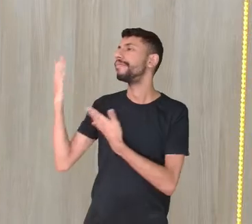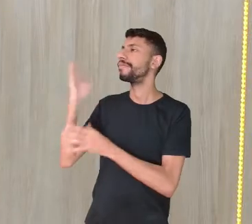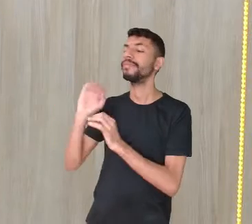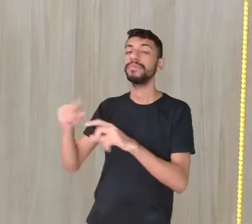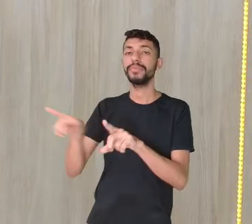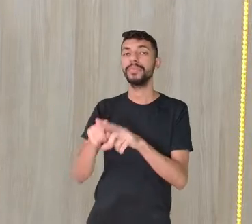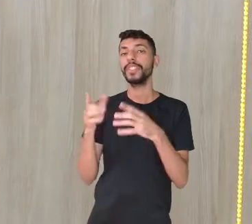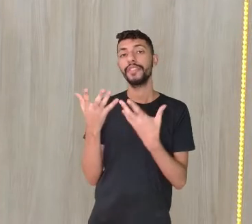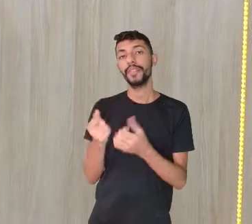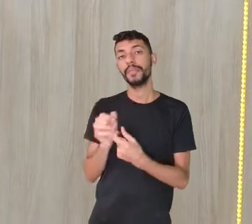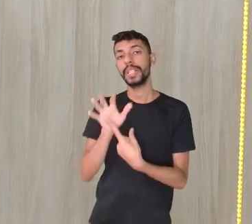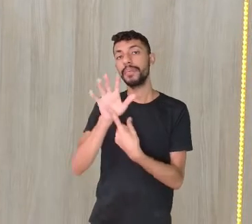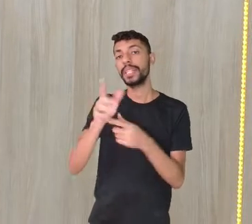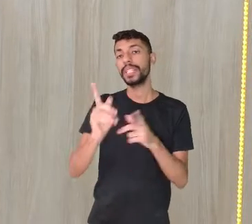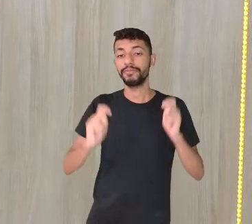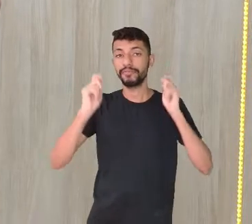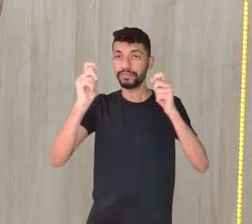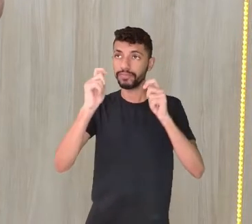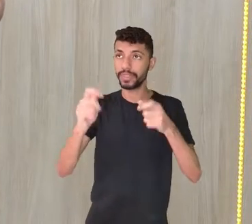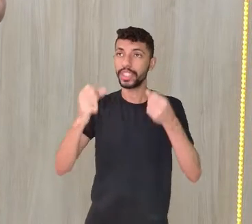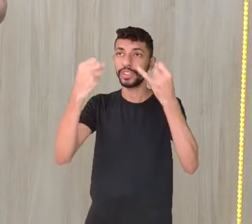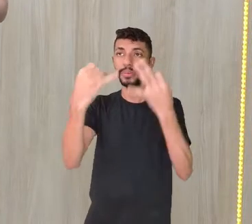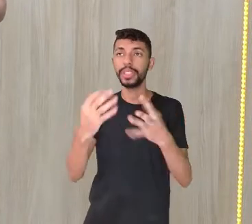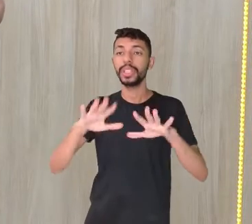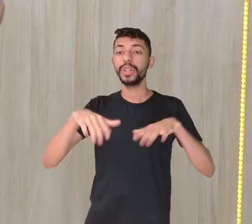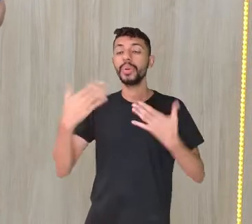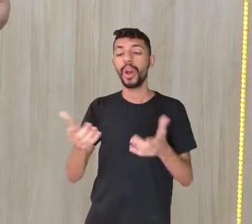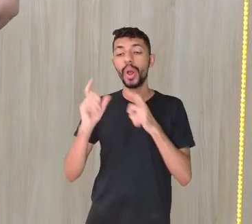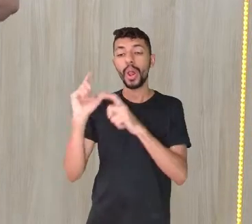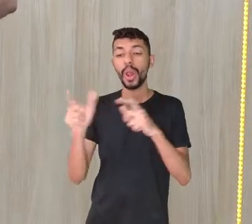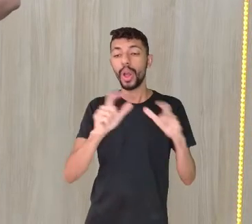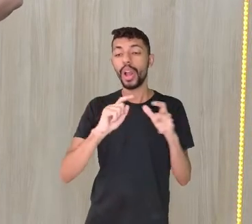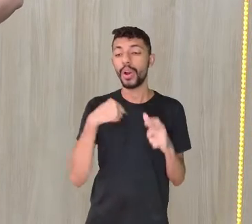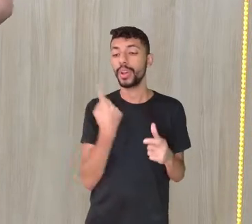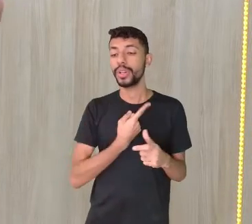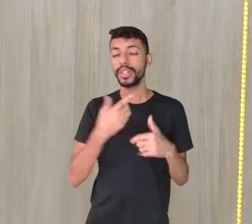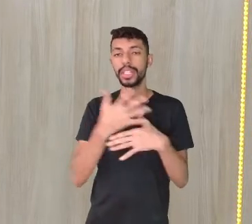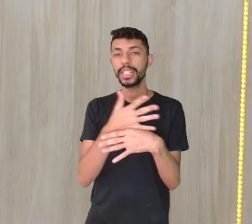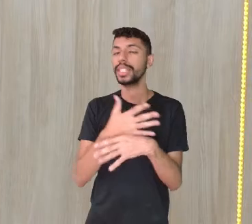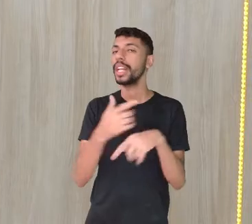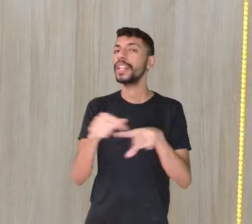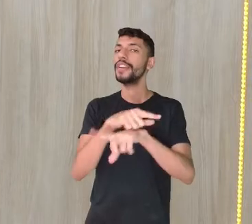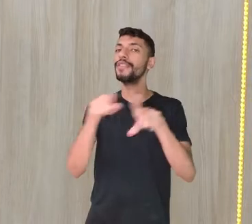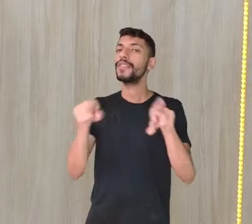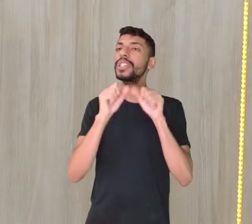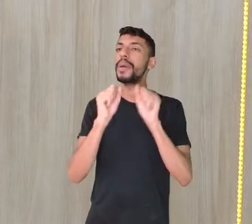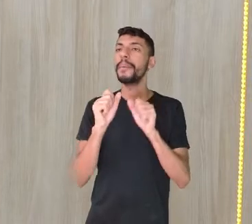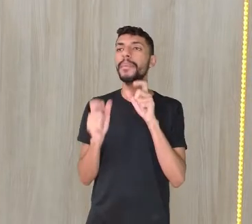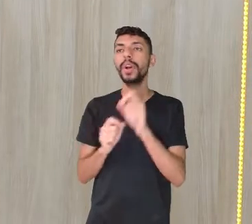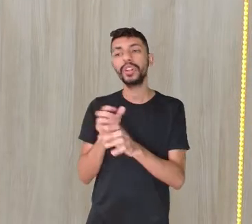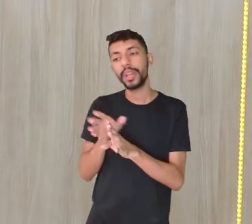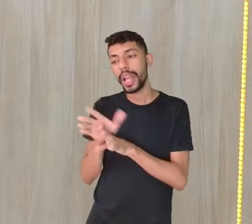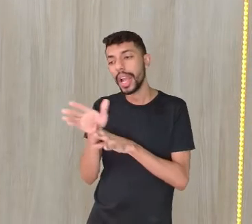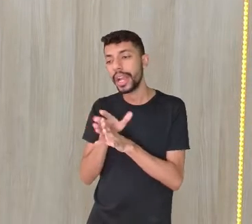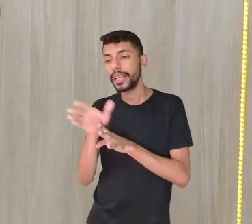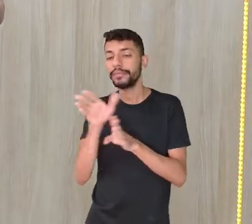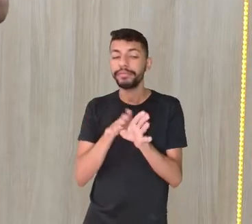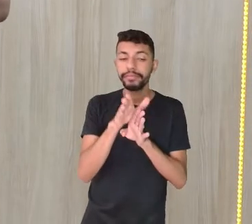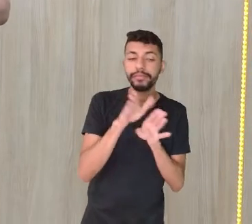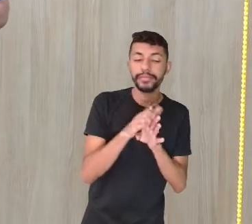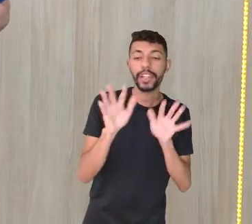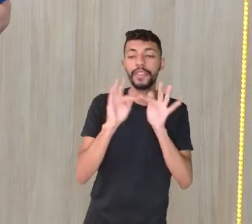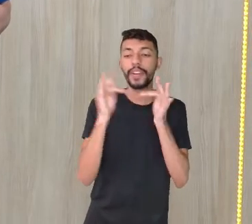as campanhas também dizendo quais são os locais aqui na nossa cidade que vocês poderiam orientar os familiares, os